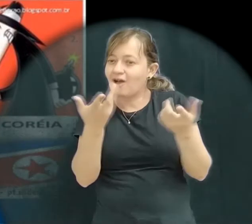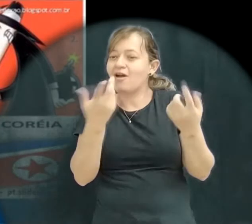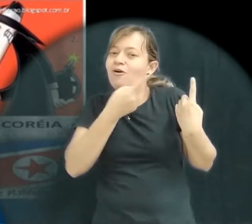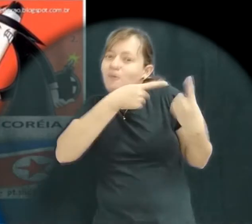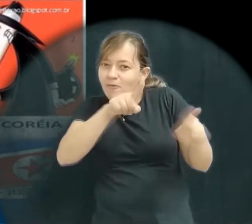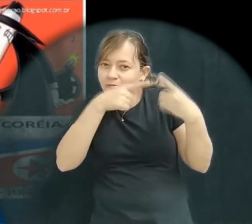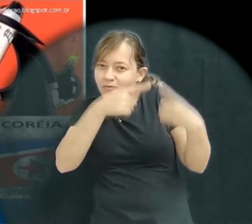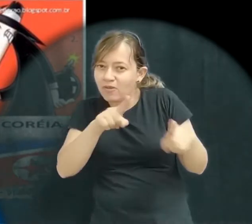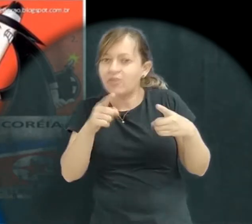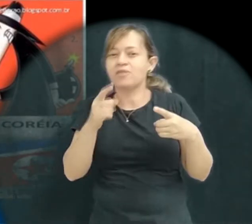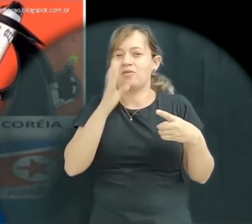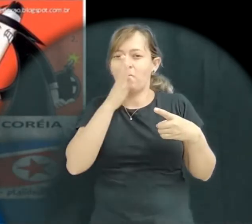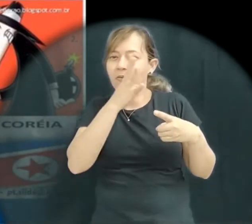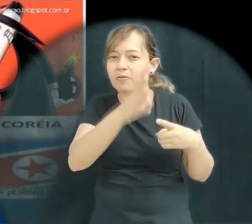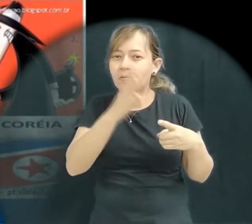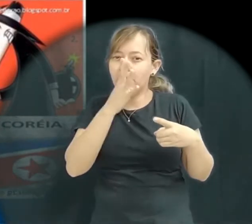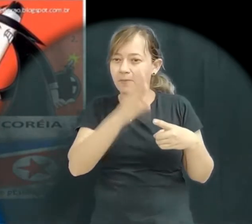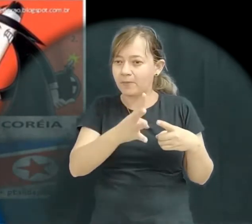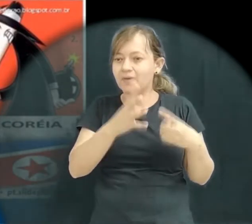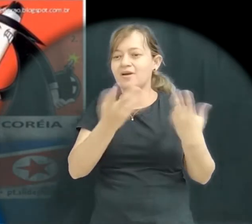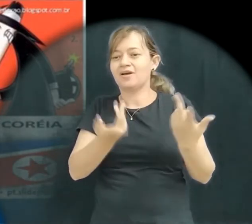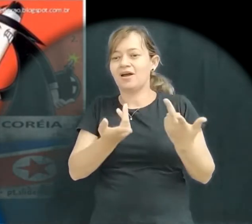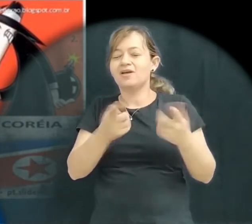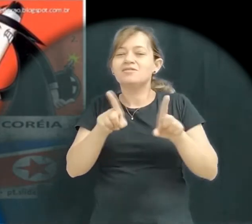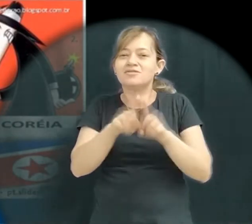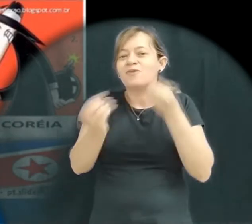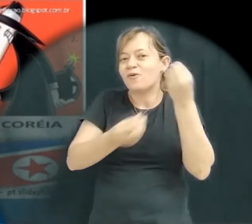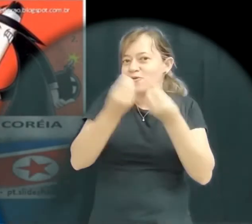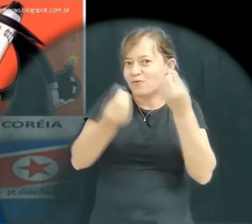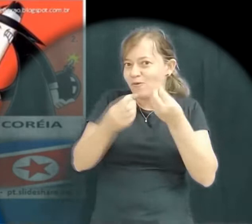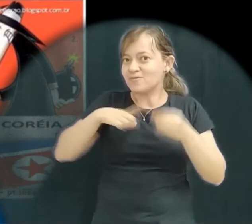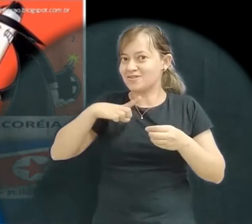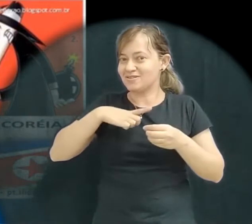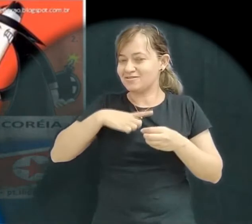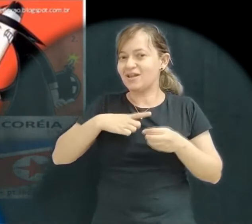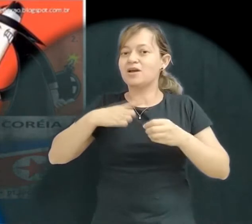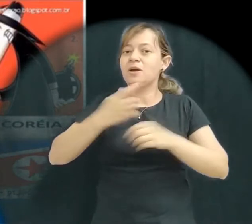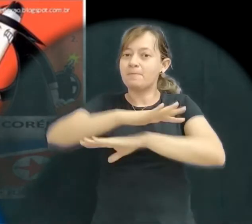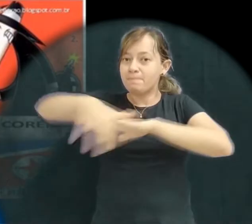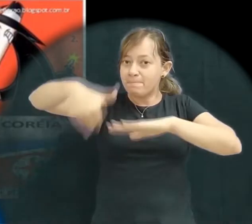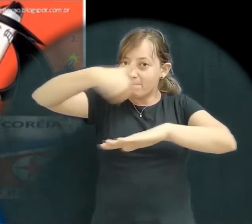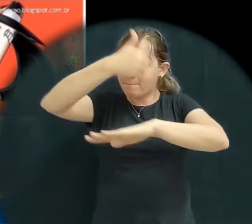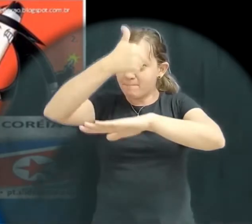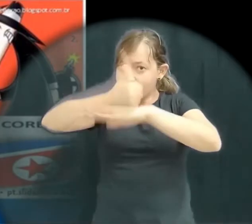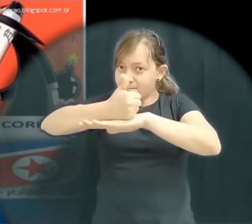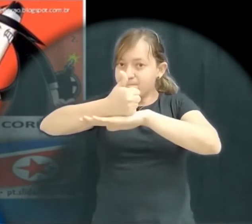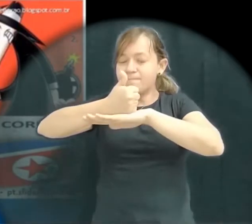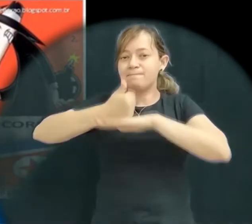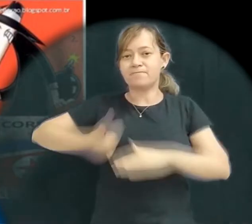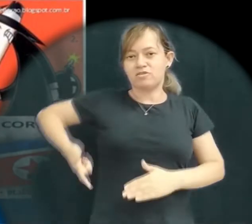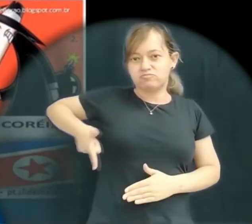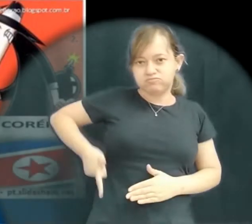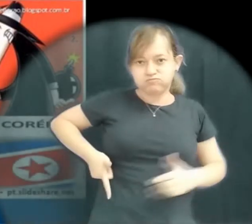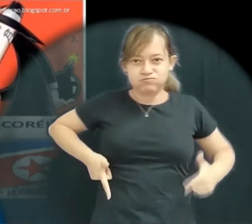muitas vezes eram feitas através de desfiles de armamentos em praça pública nas capitais.